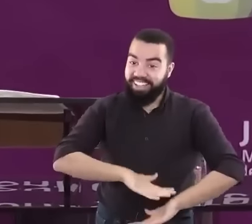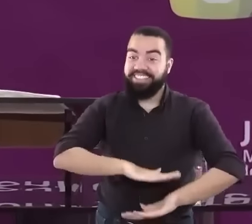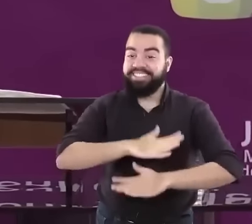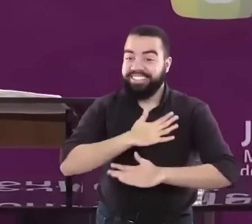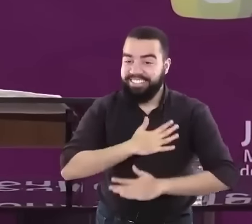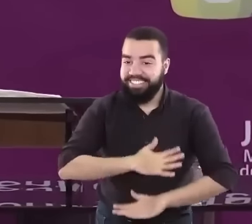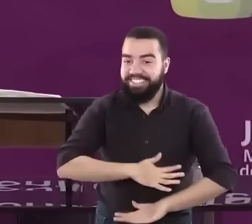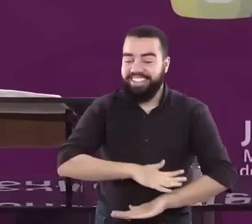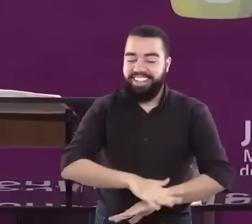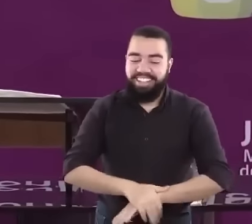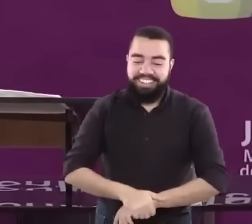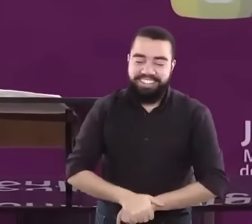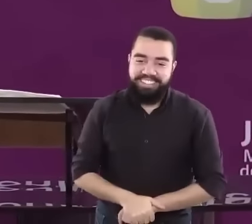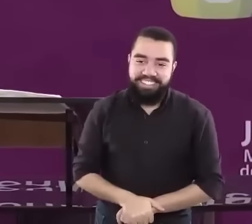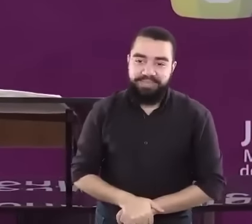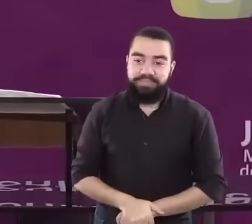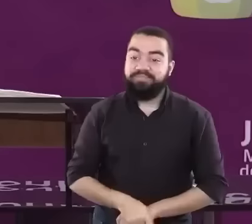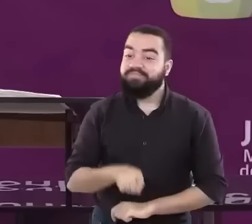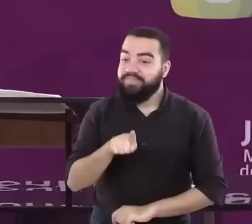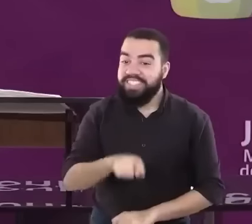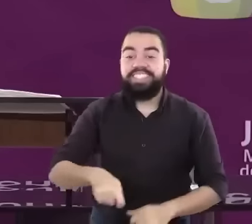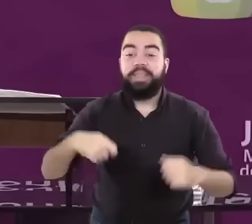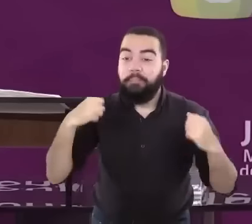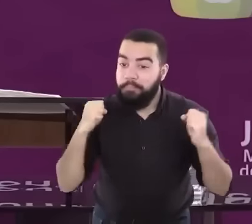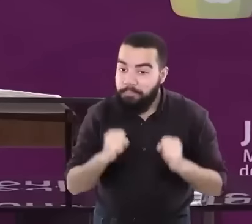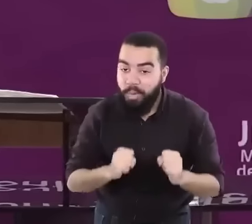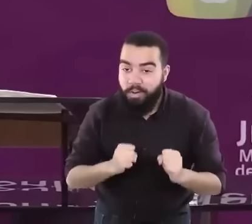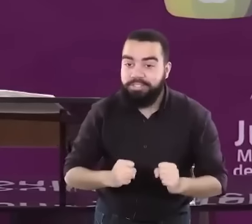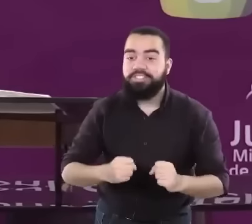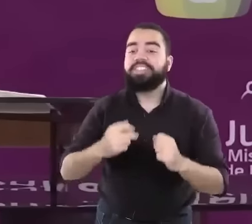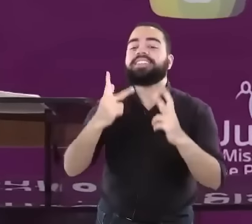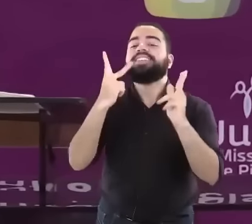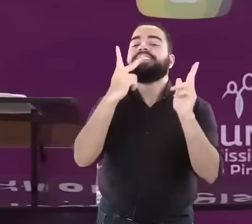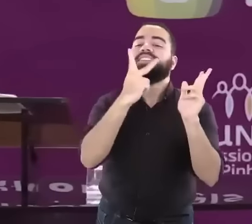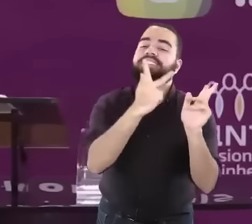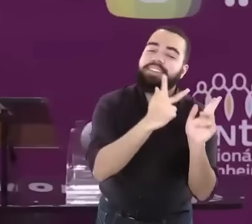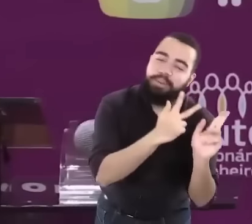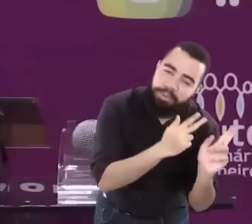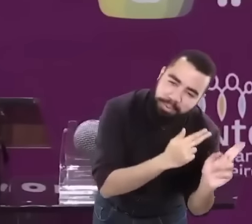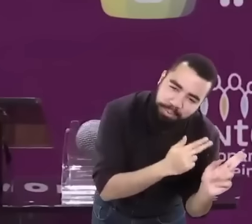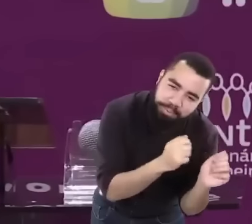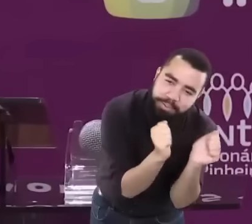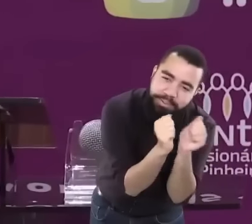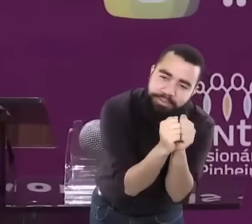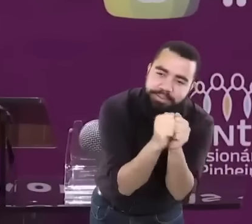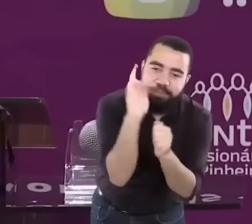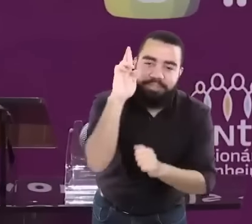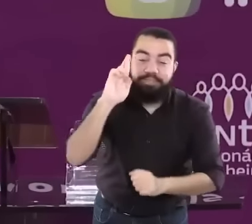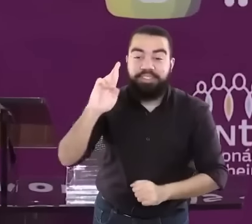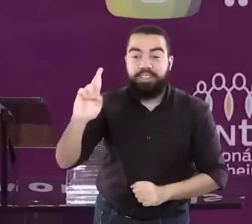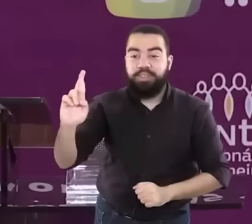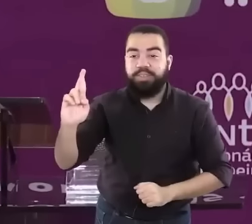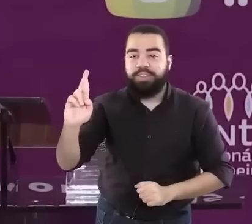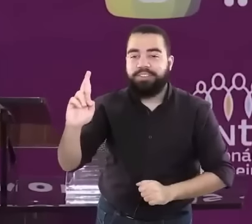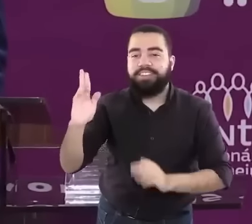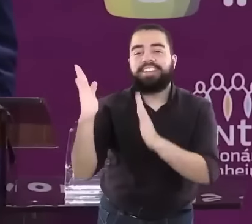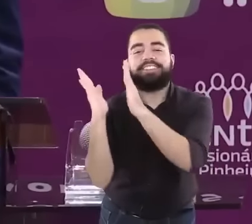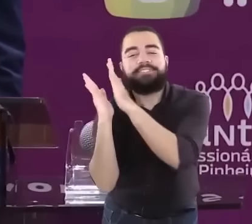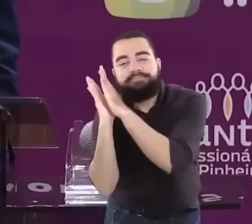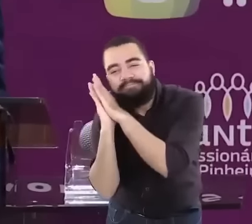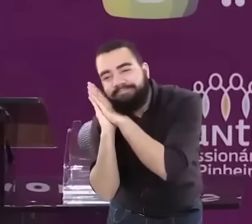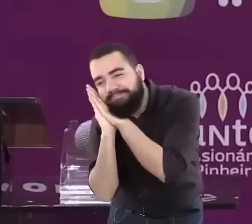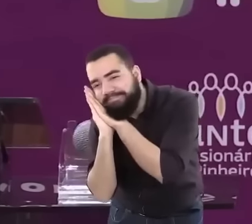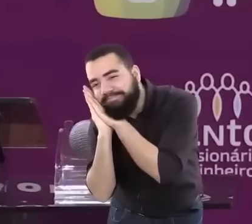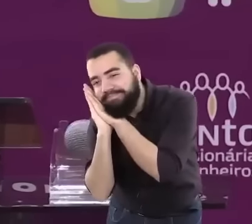rede que você possa se deitar nele descansar nele e é tão